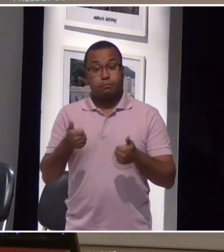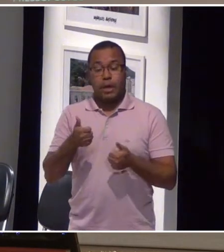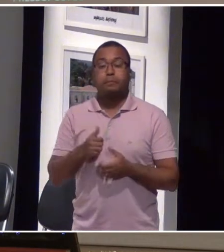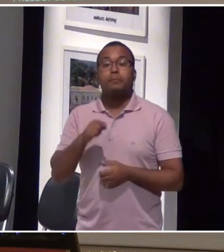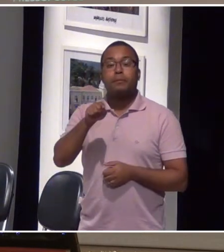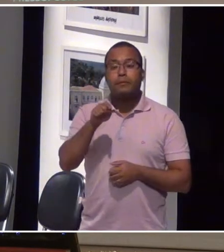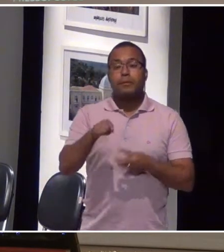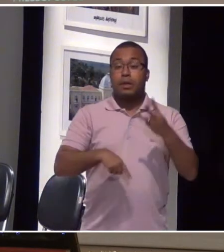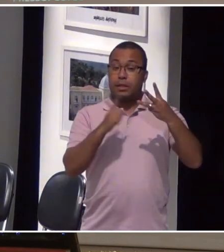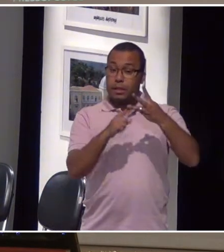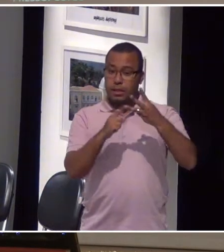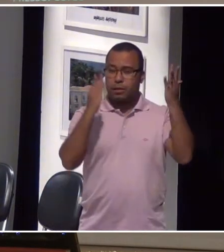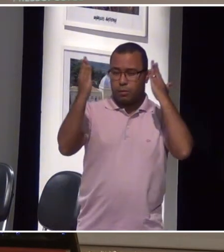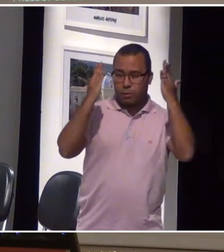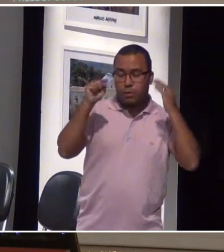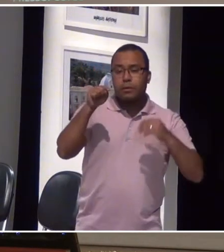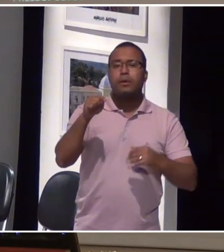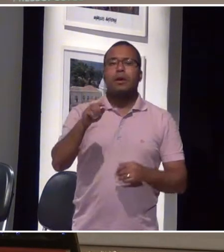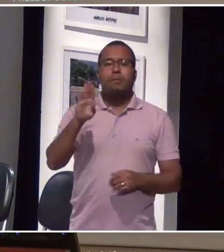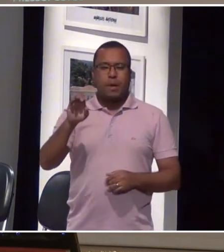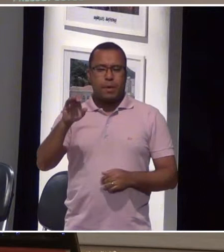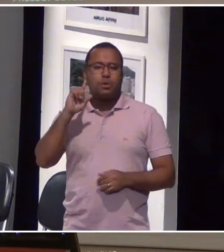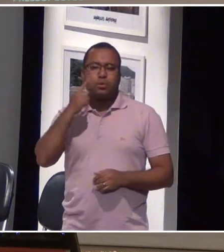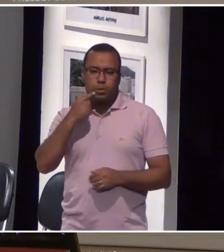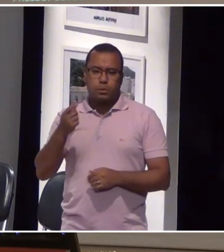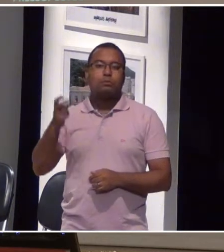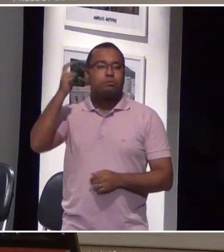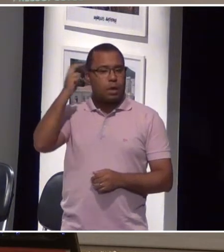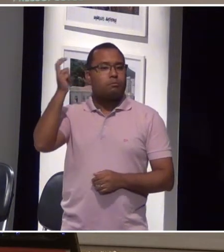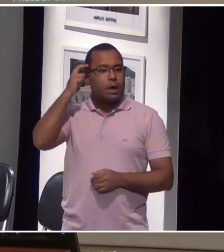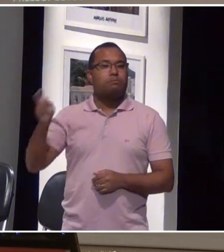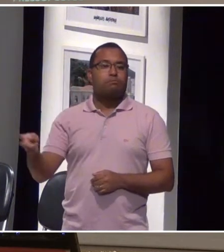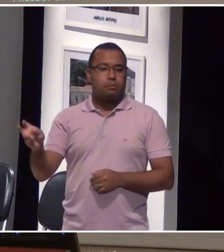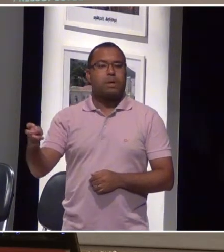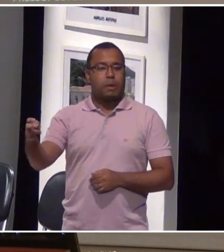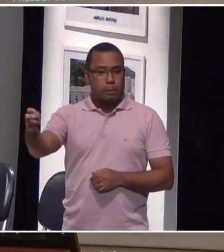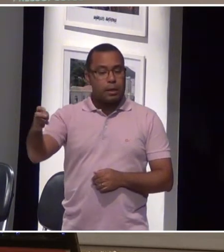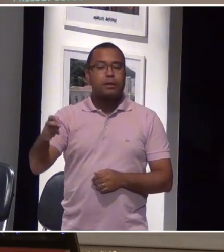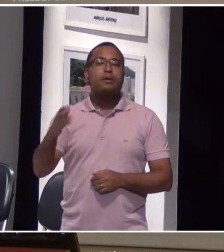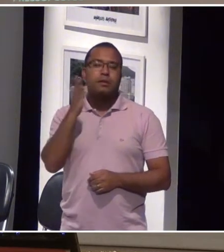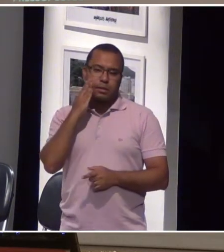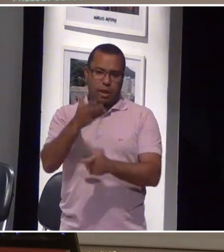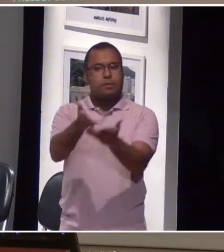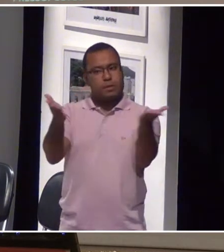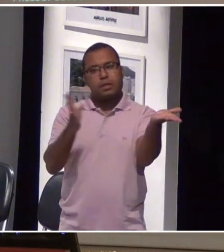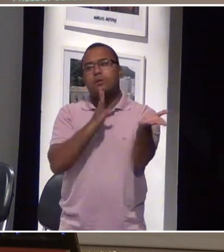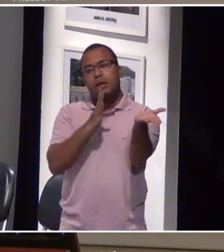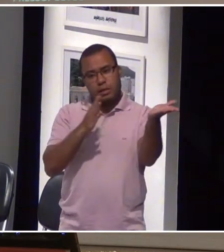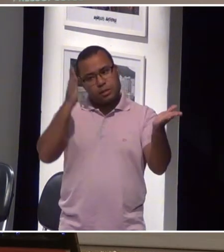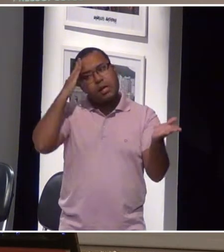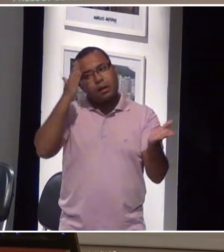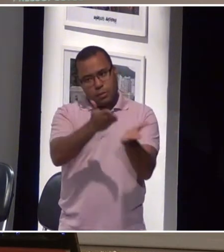Bom, a terceira questão é que um índice significativo de bebês surdos estão recebendo o implante, isso também é de conhecimento, acho que, de todo